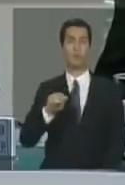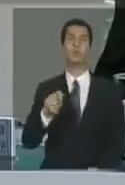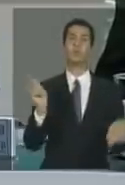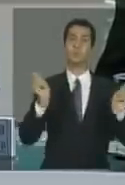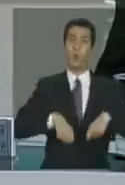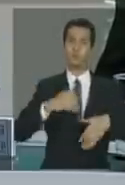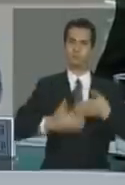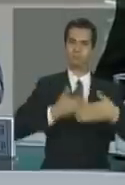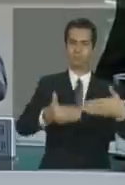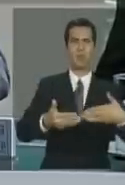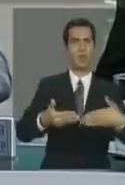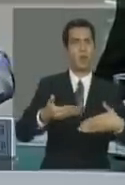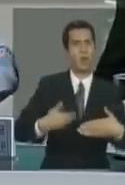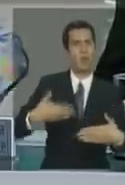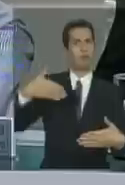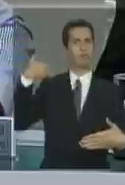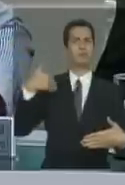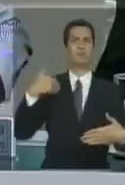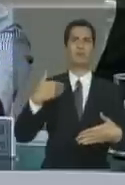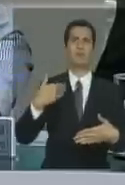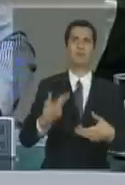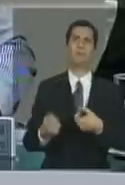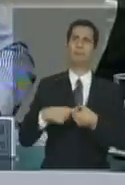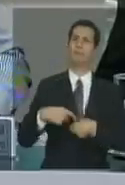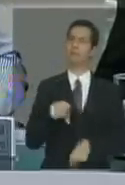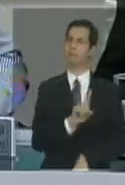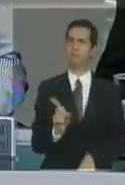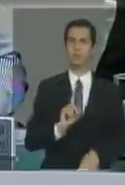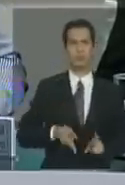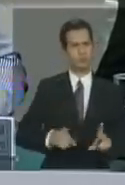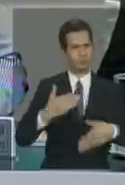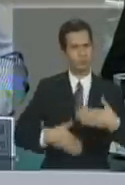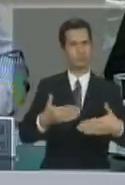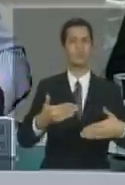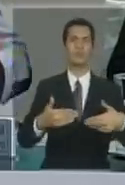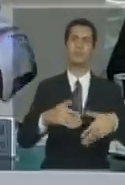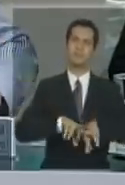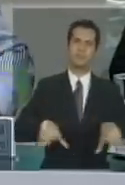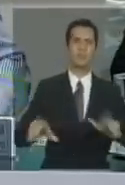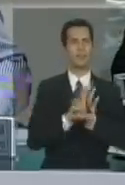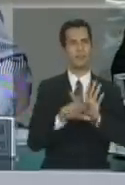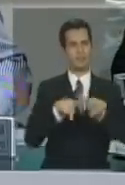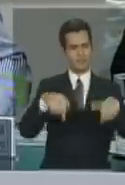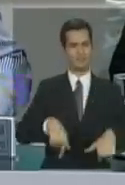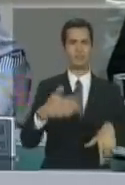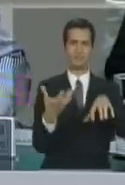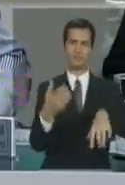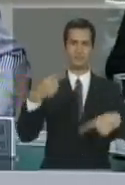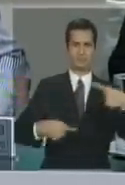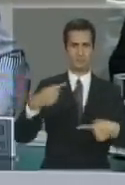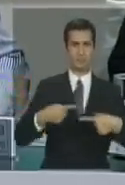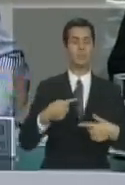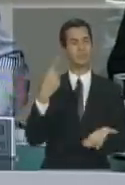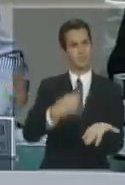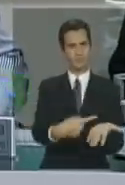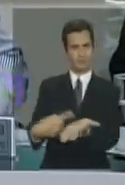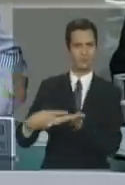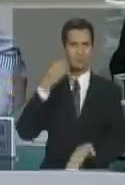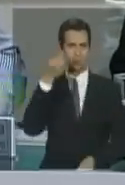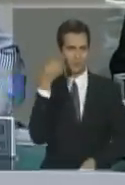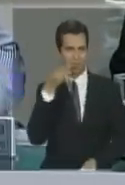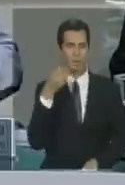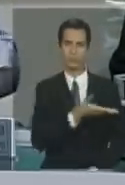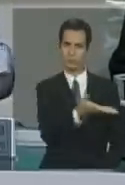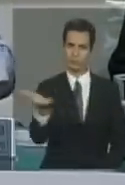retrocessos naquilo que é o Código Florestal e das novas legislações ambientais que estão sendo debatidas nessa casa. Conto, então, com o apoio dos deputados, dos parlamentares, e